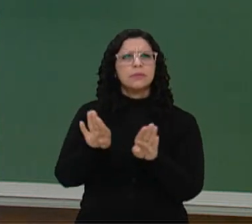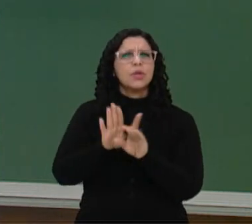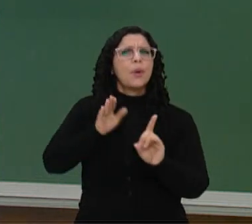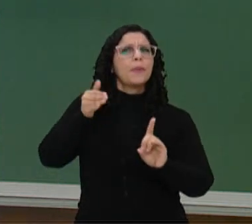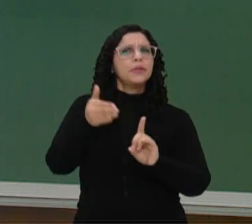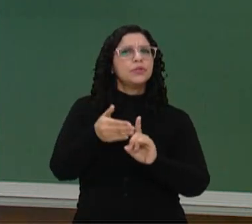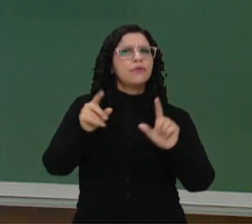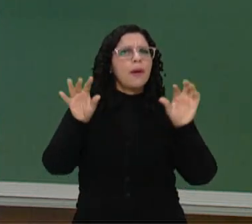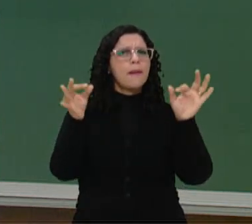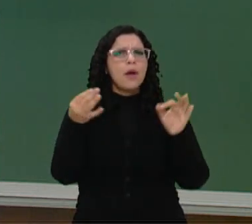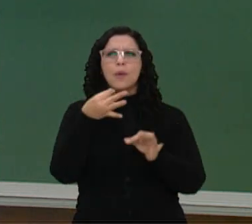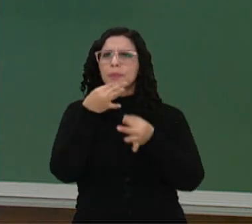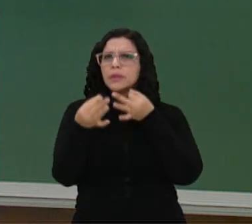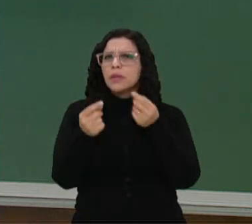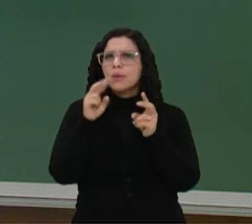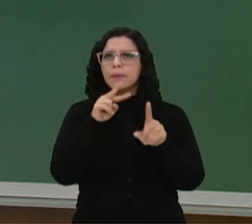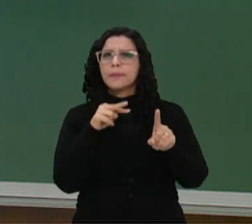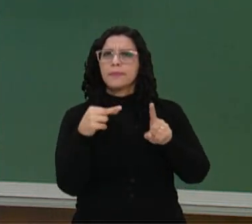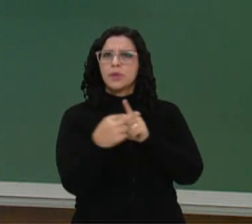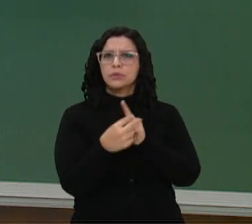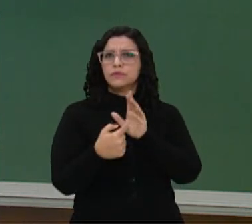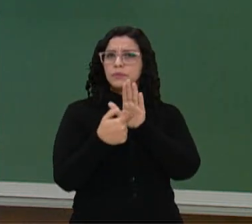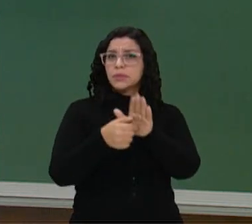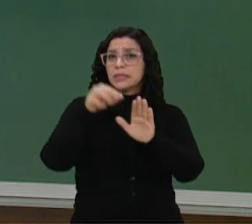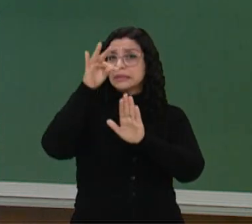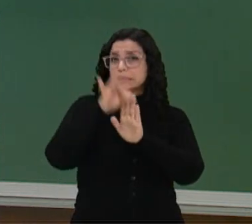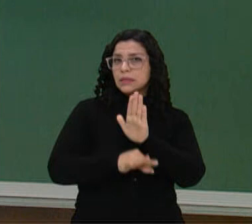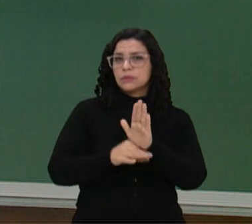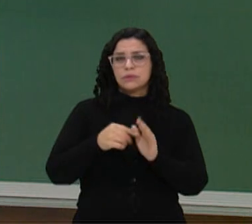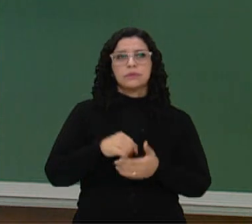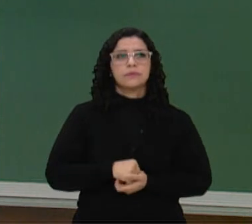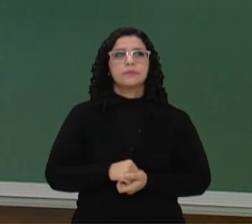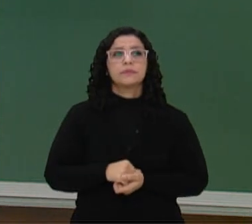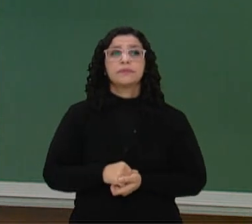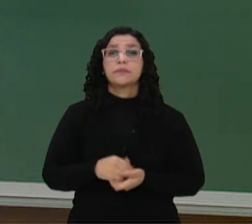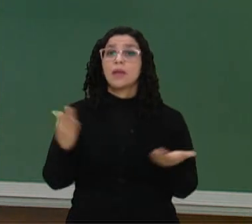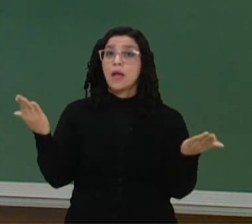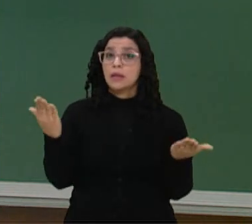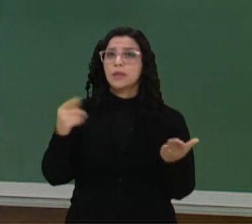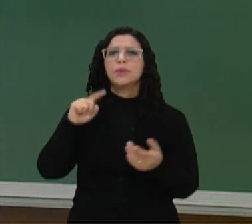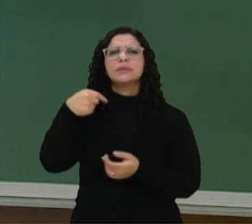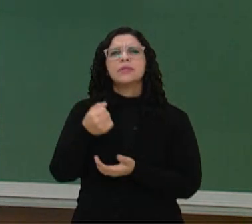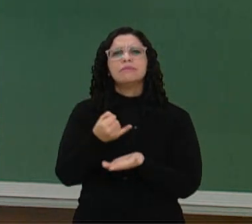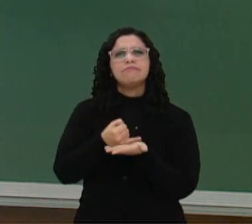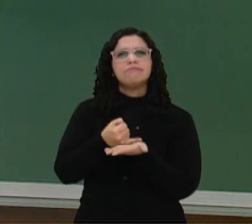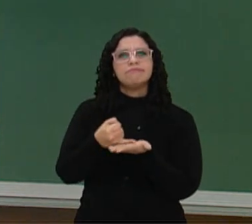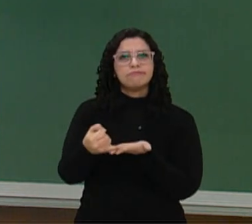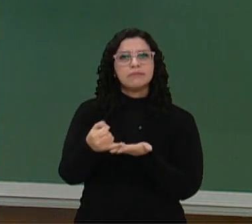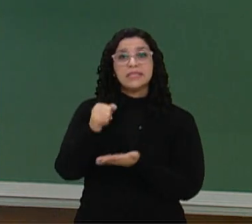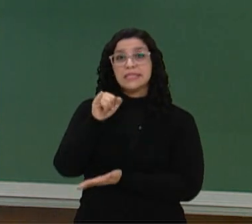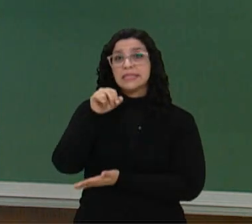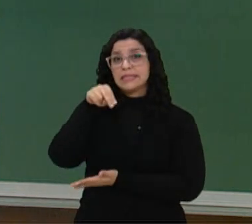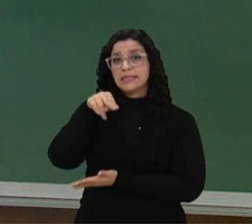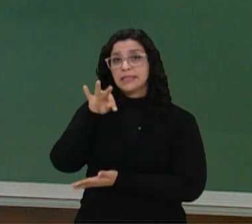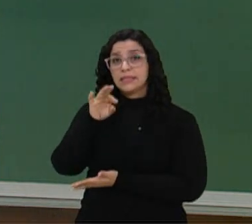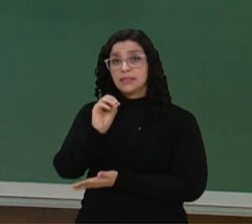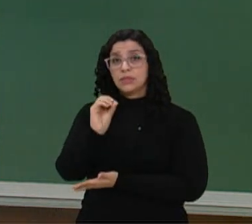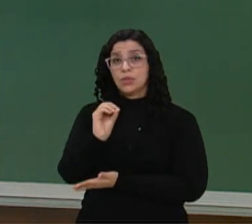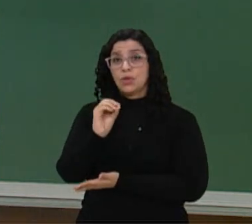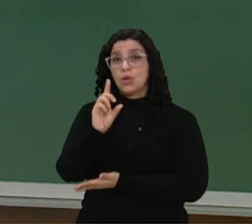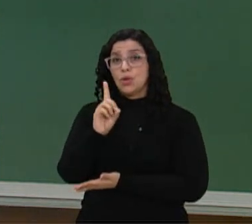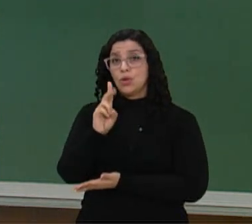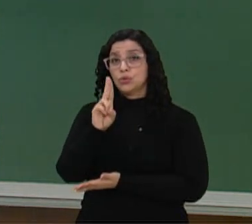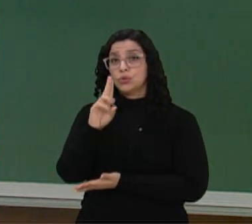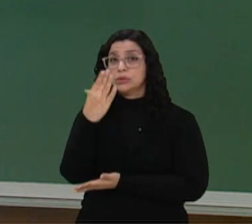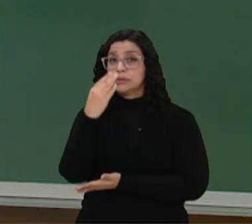destinado esses argumentos, esse ponto de vista que ele está mostrando. Na sequência, nós temos a introdução